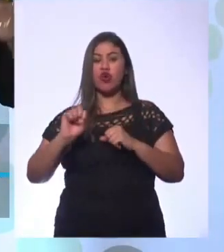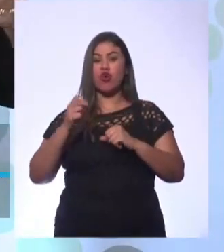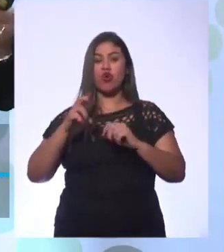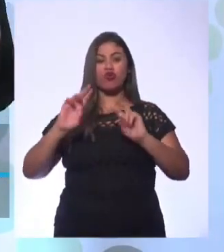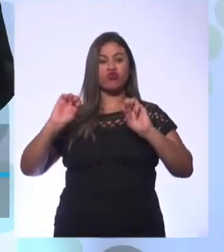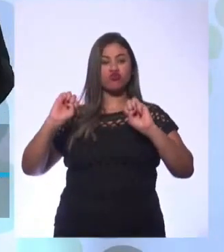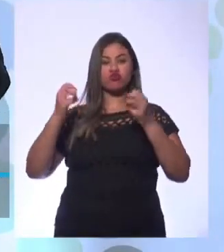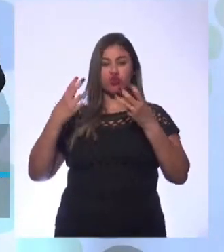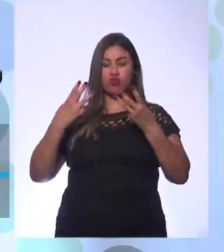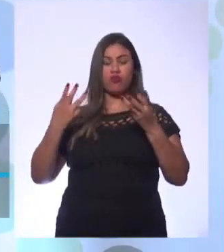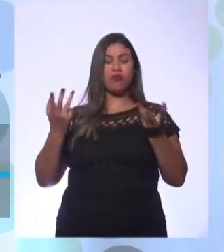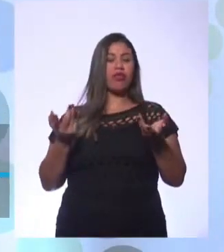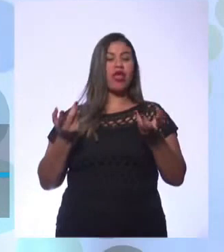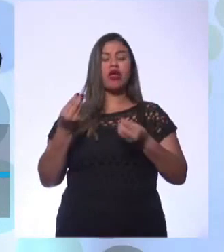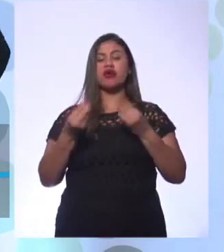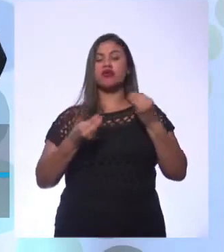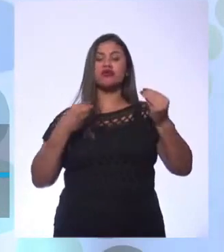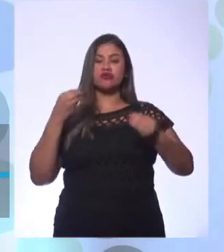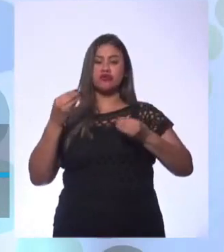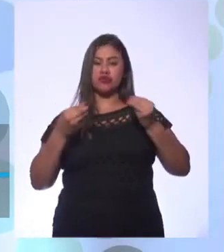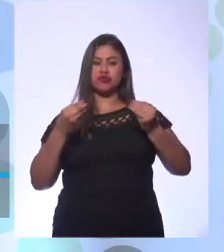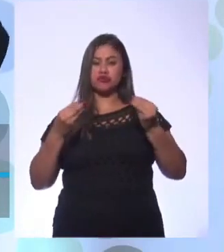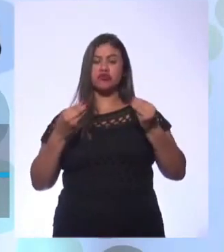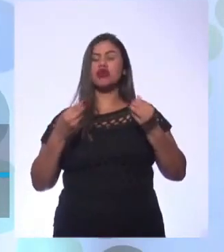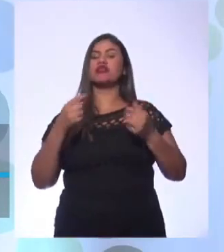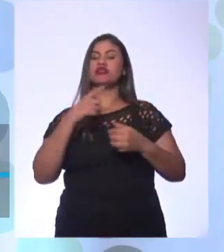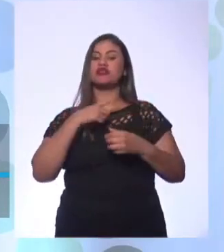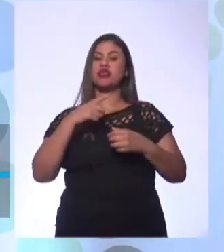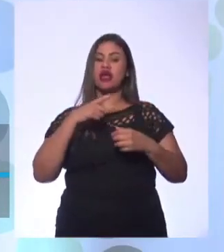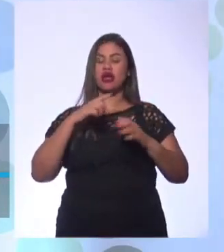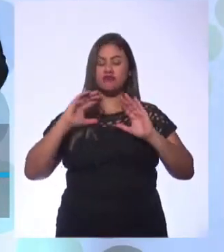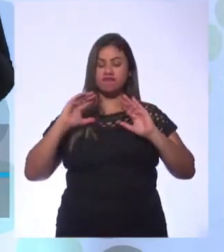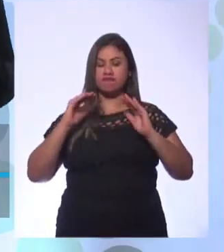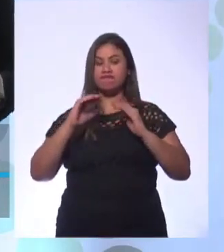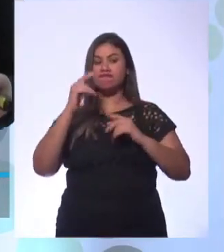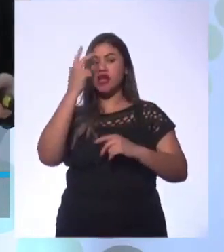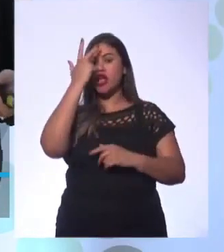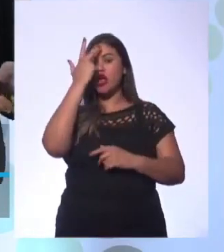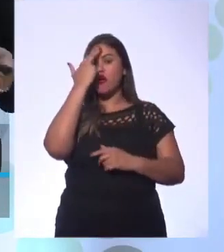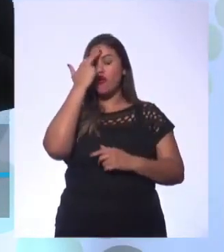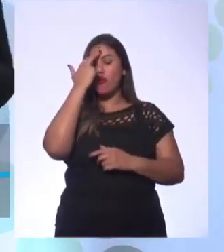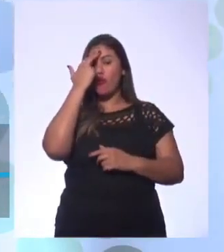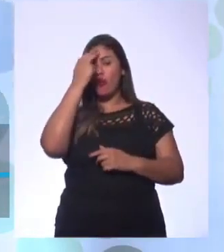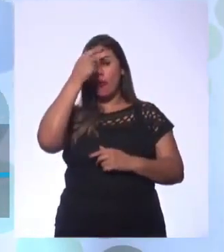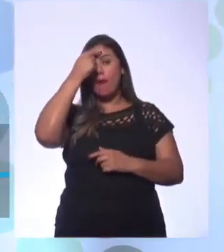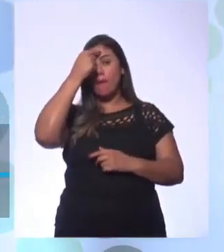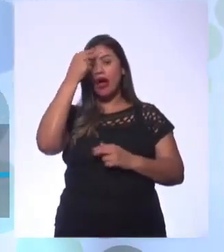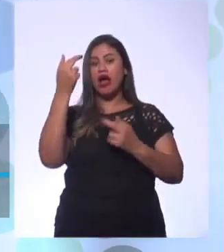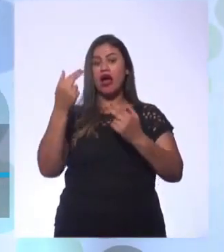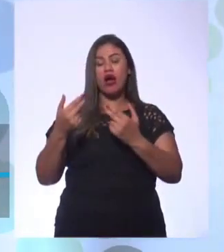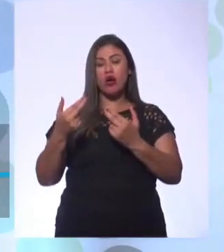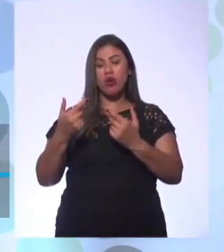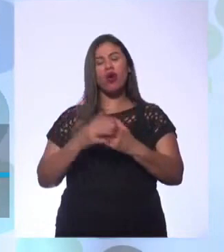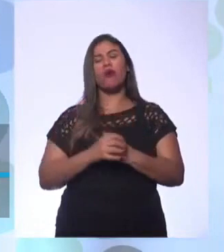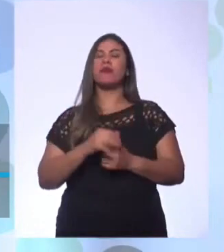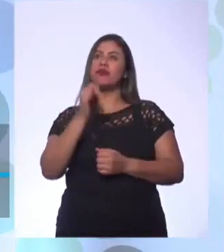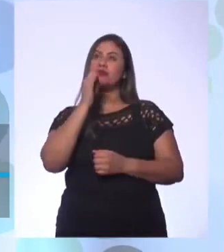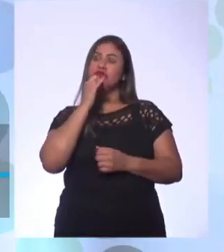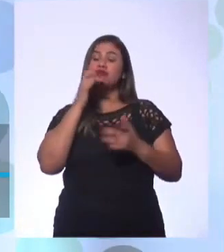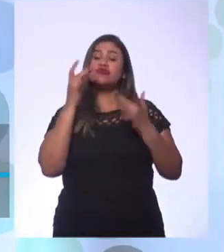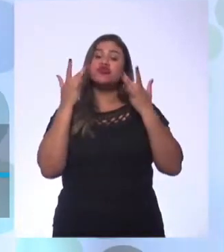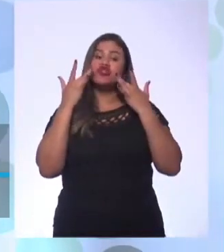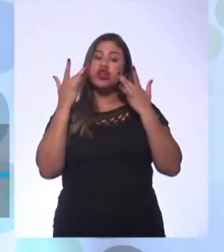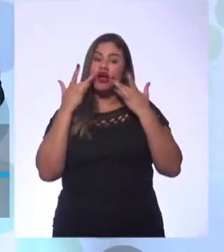espetáculo, essas ideias, elas todas caminham, né, para o mesmo sentido. Ou seja, né, um coletivo teatral, por